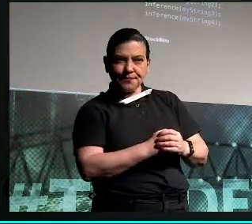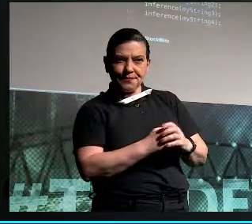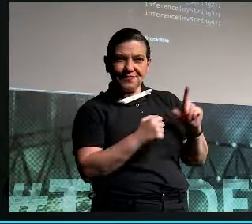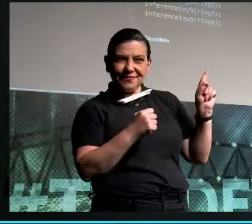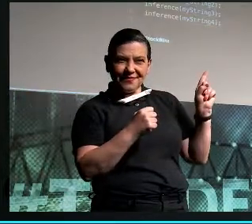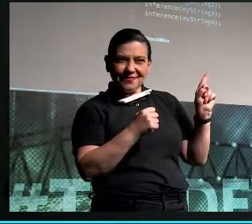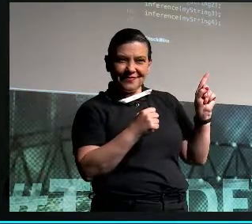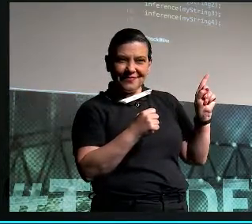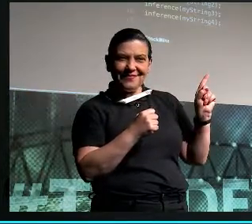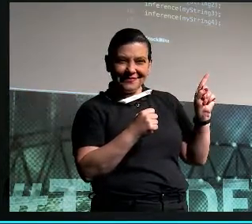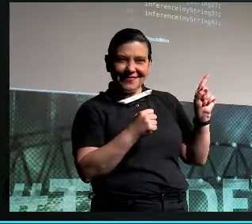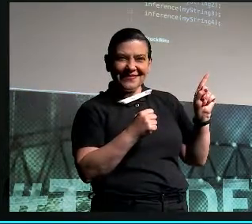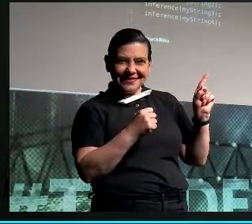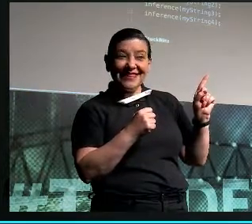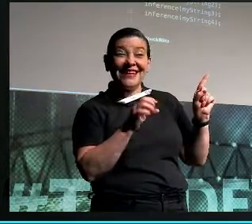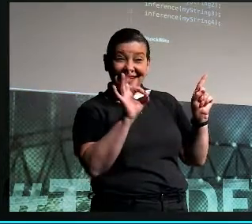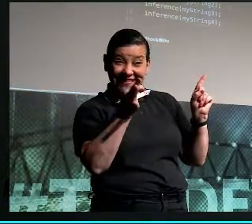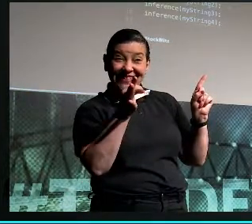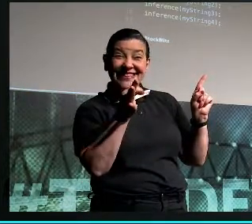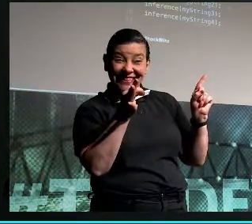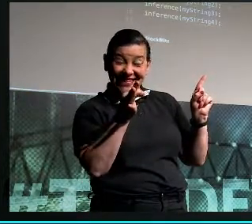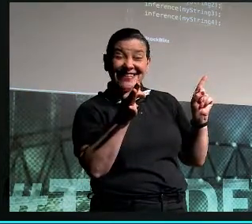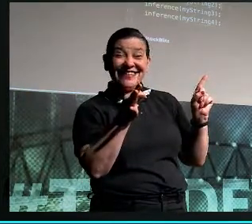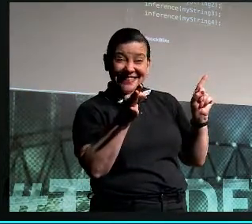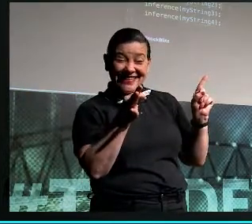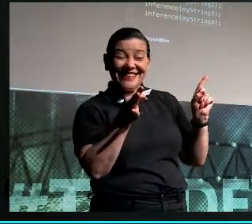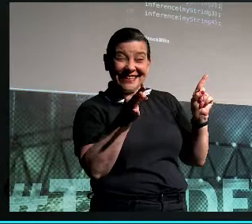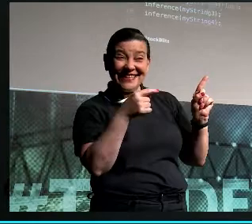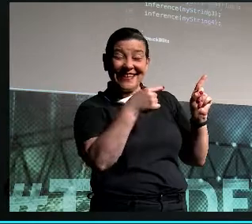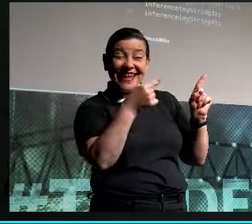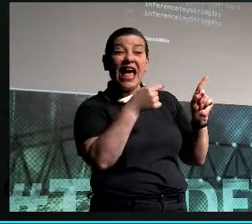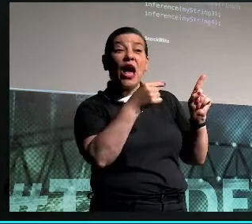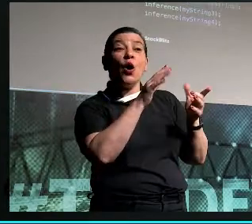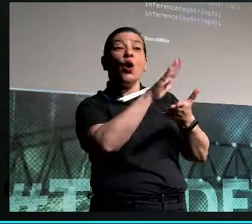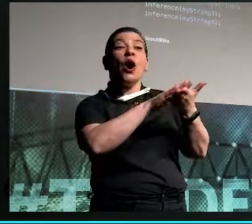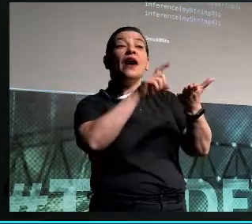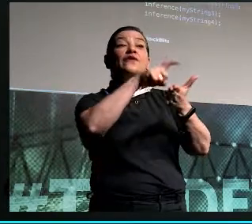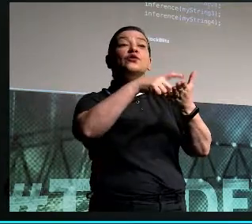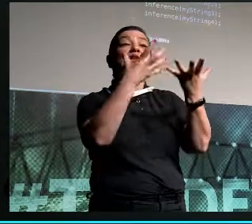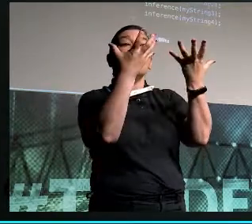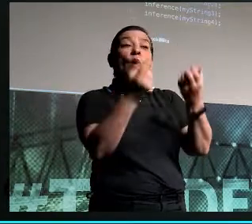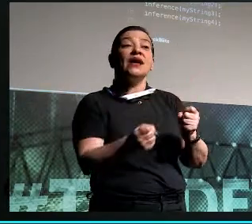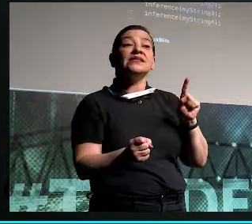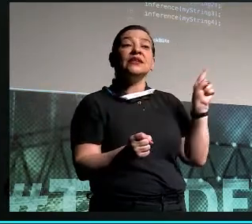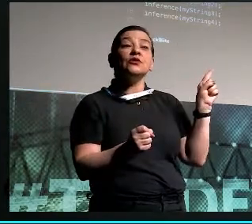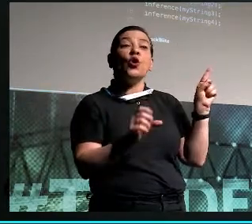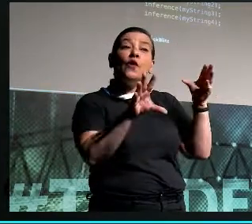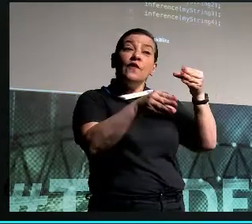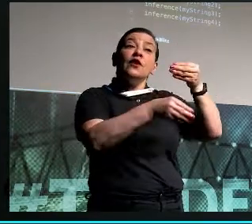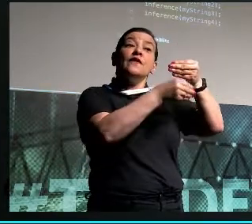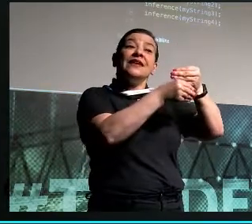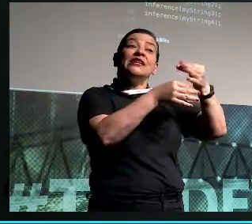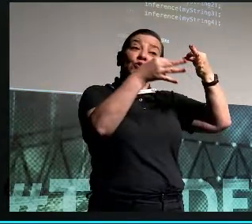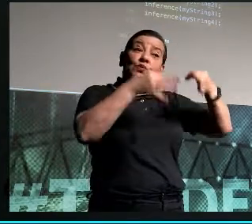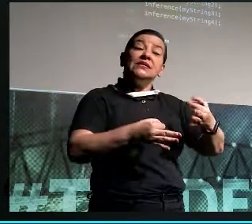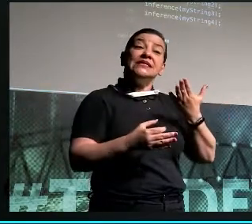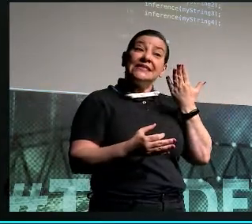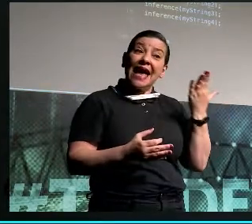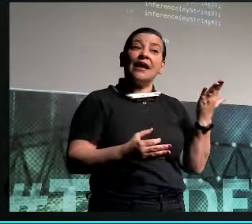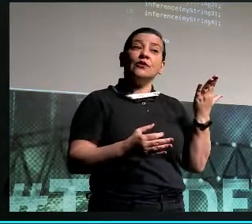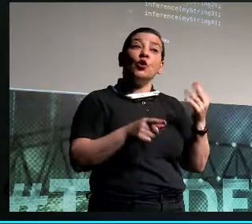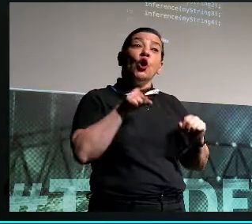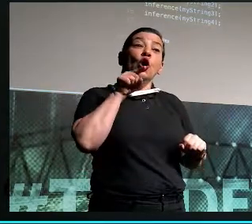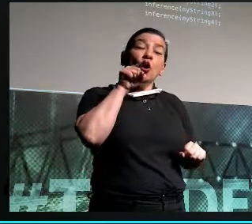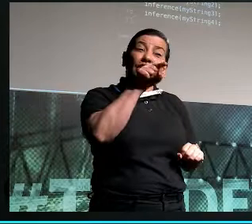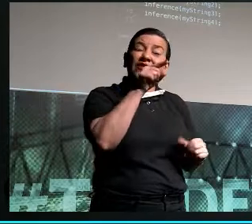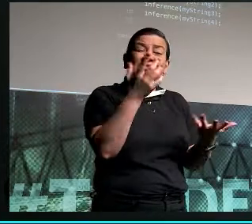string 3... o único que essa função aceitou que não deu erro é esse cara que foi inferido corretamente. Se você estiver